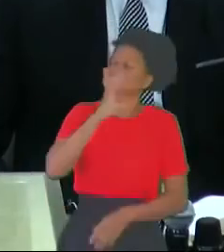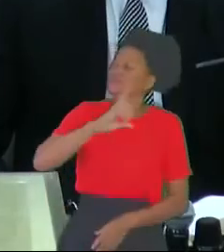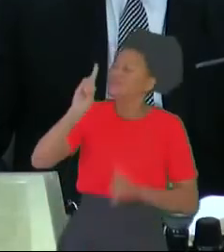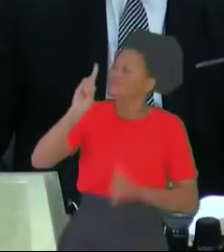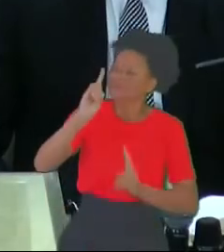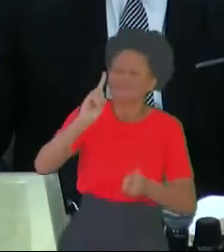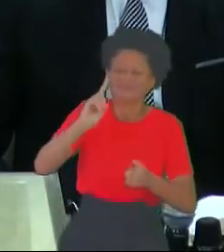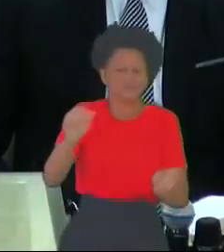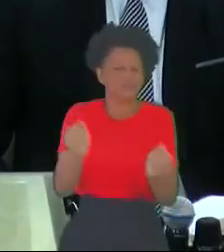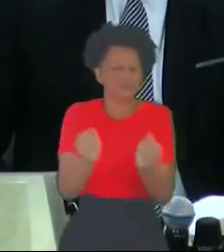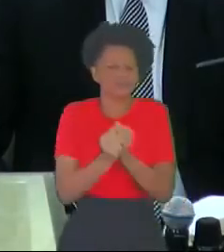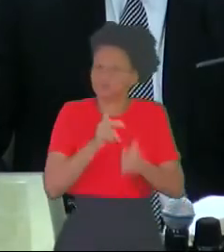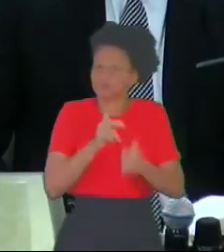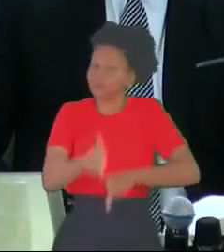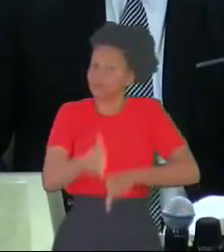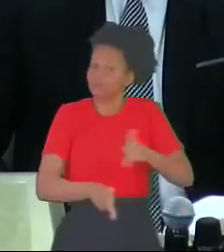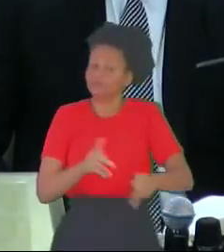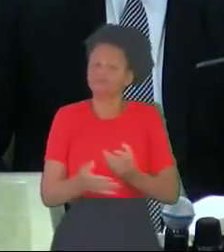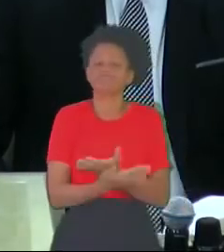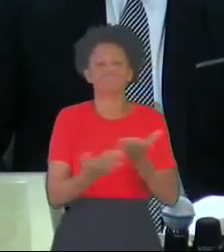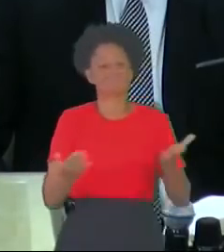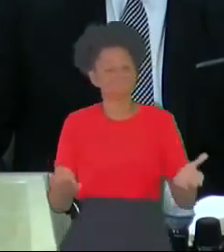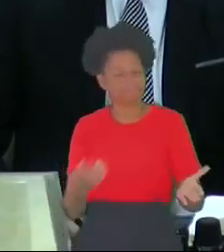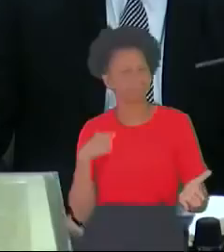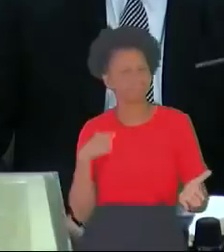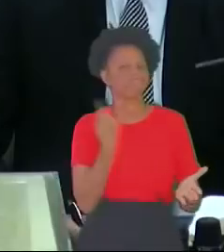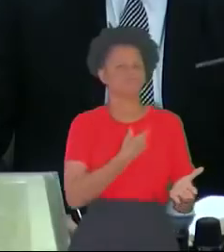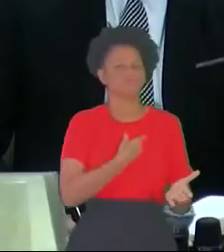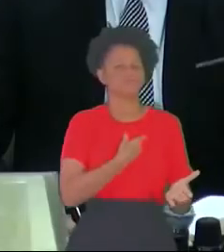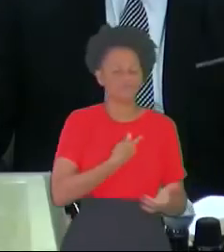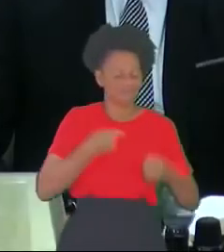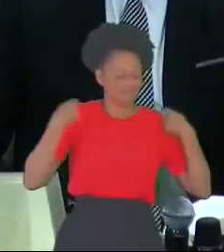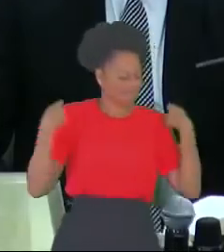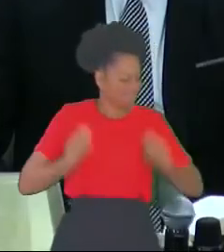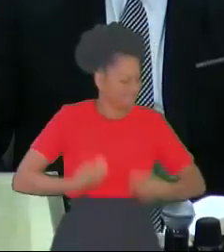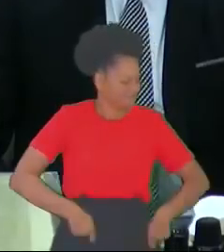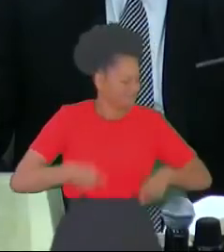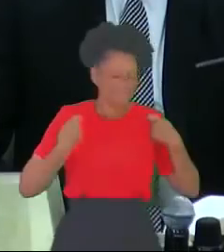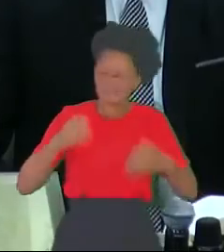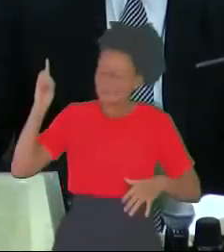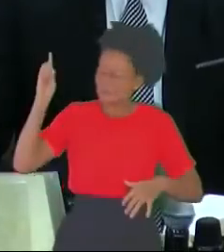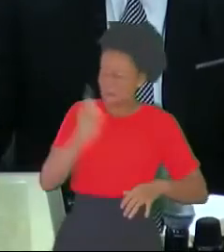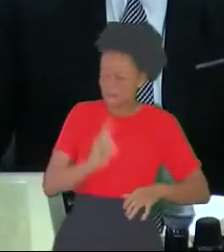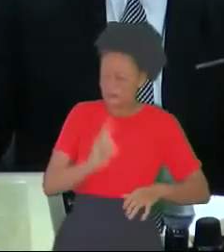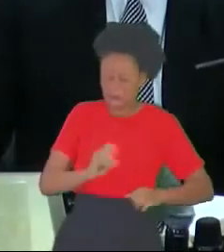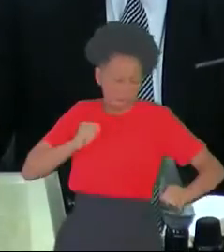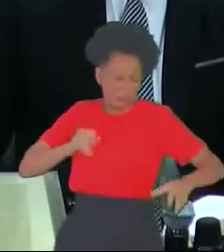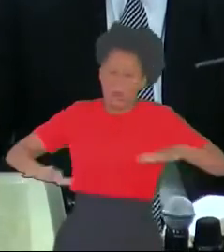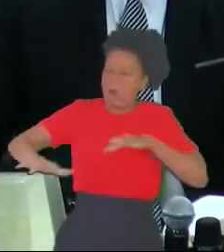seu povo, mas nós precisamos de uma visitação especial.